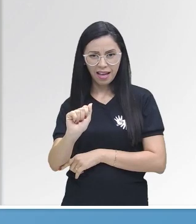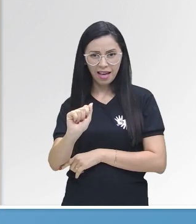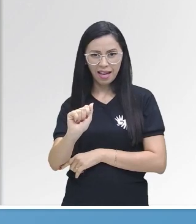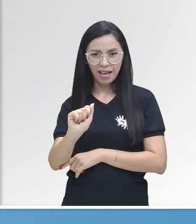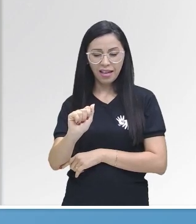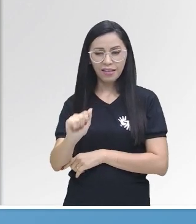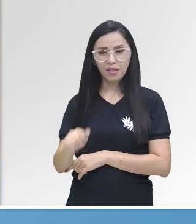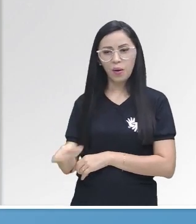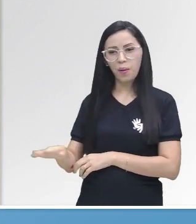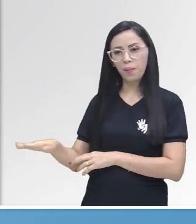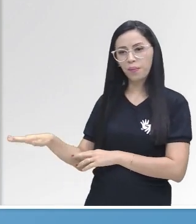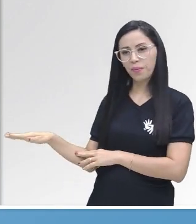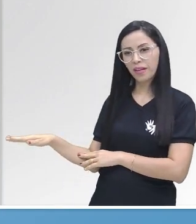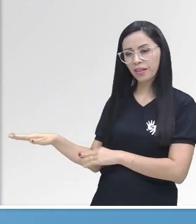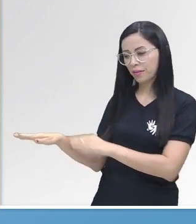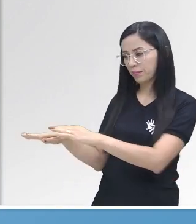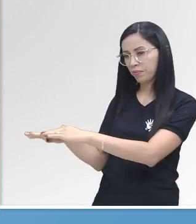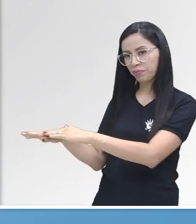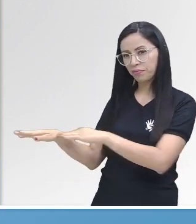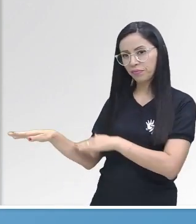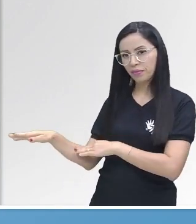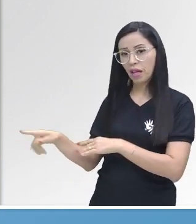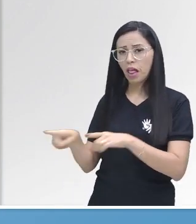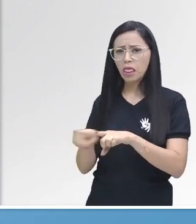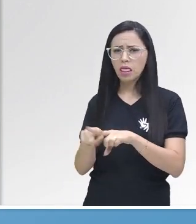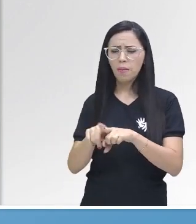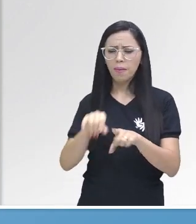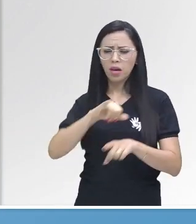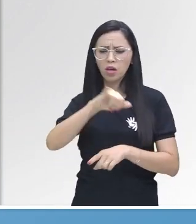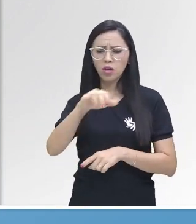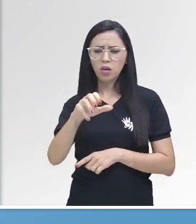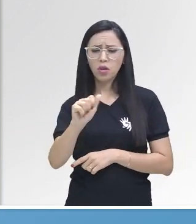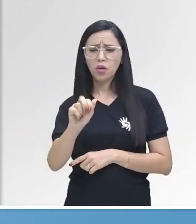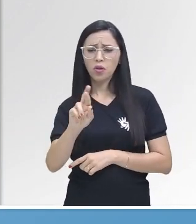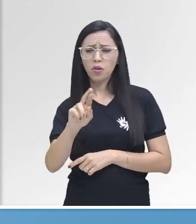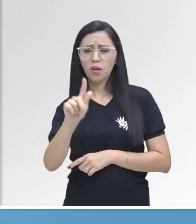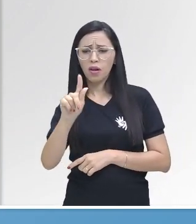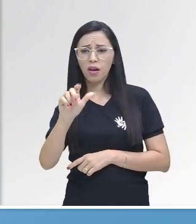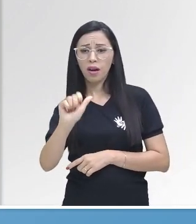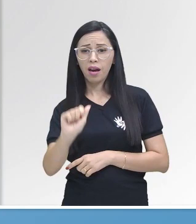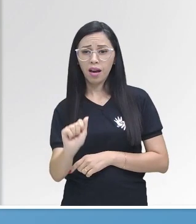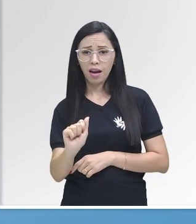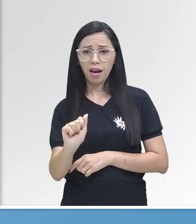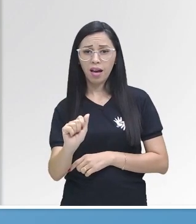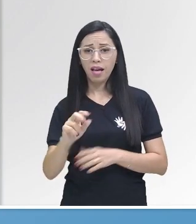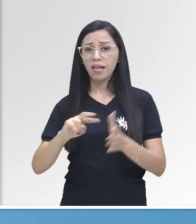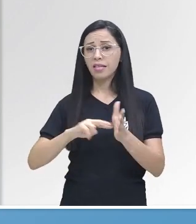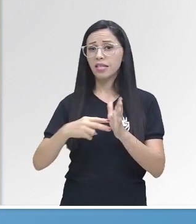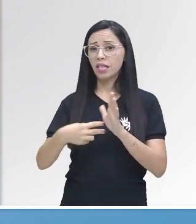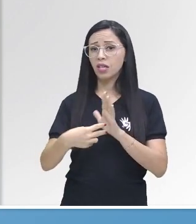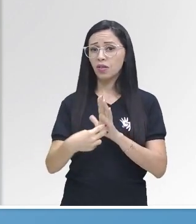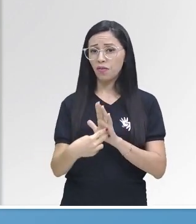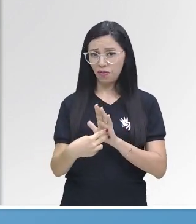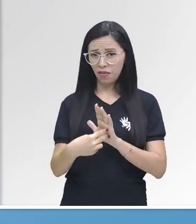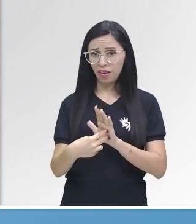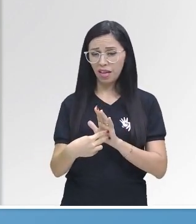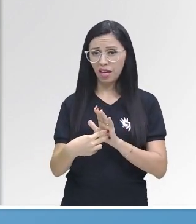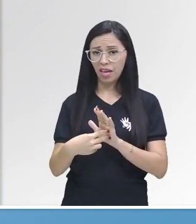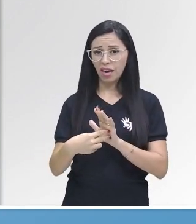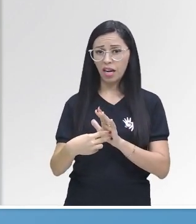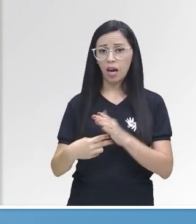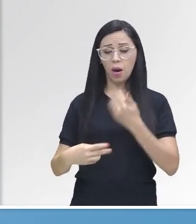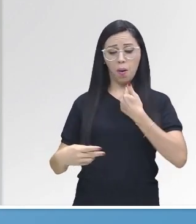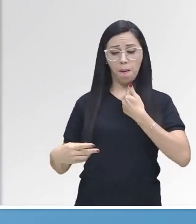na horizontal. A jarda. O que é a jarda? É a metade da braça, distância do